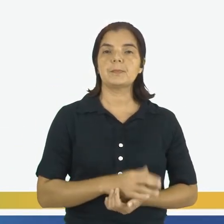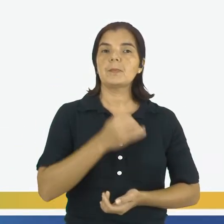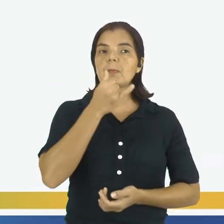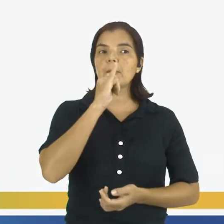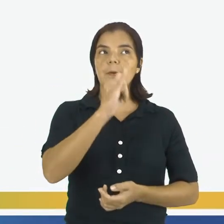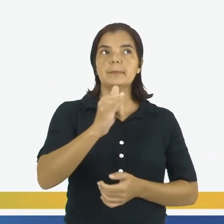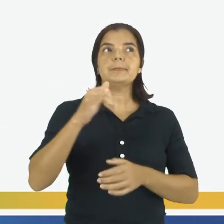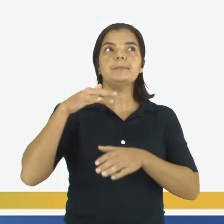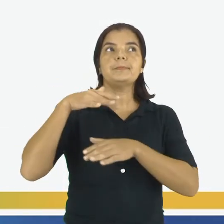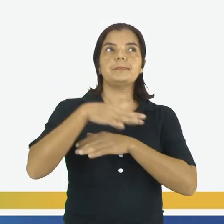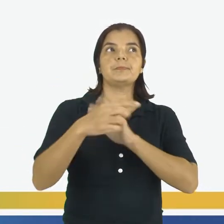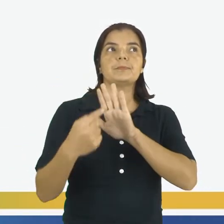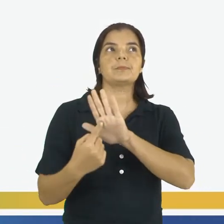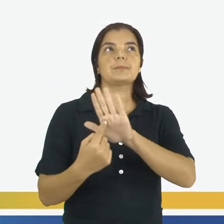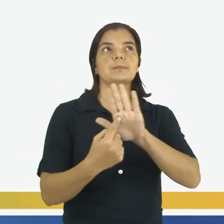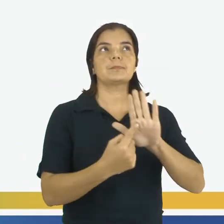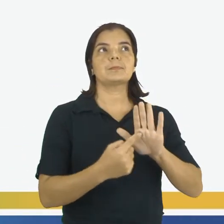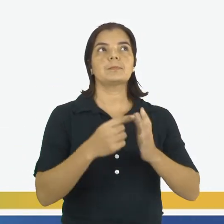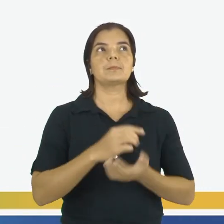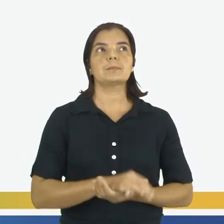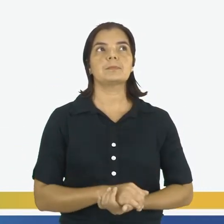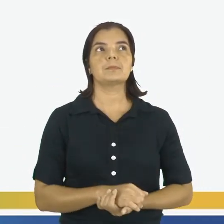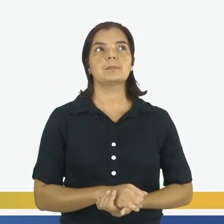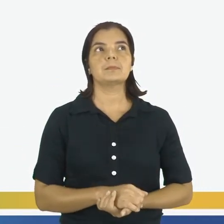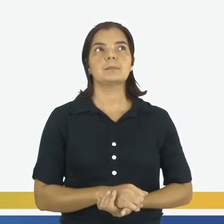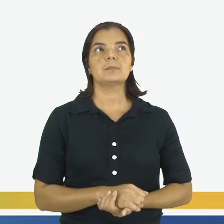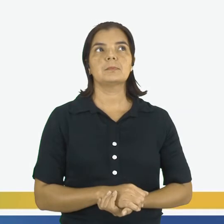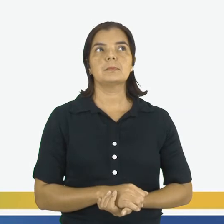de energia que está sendo representada?